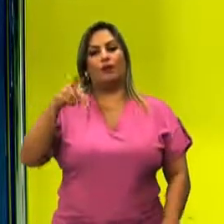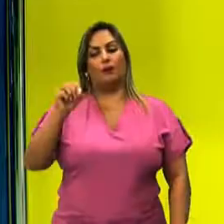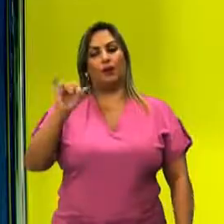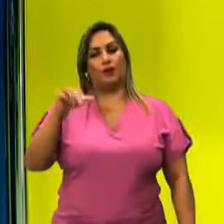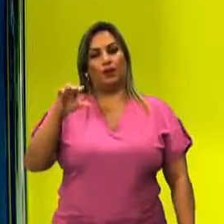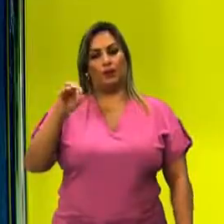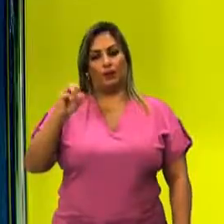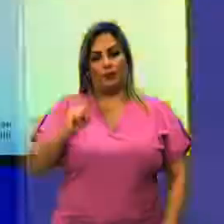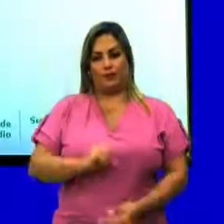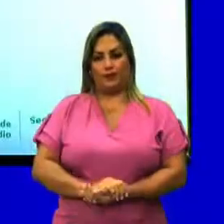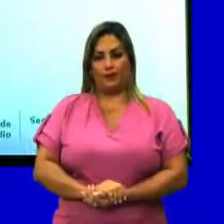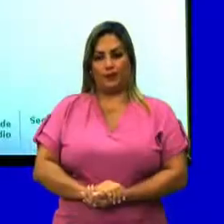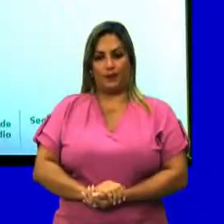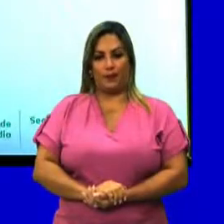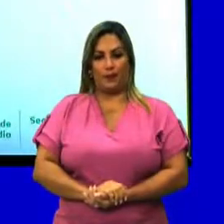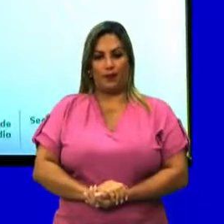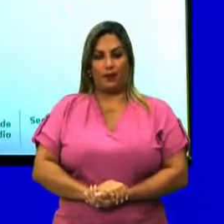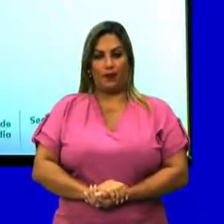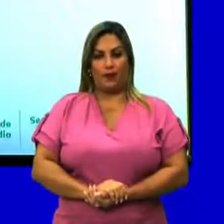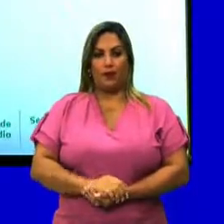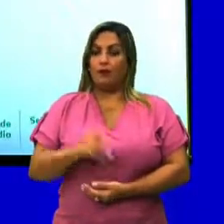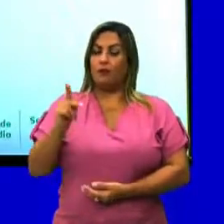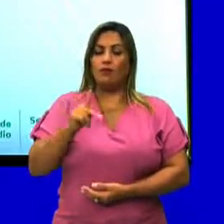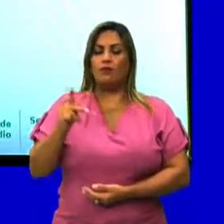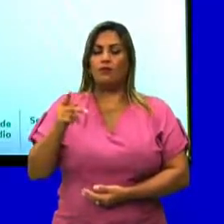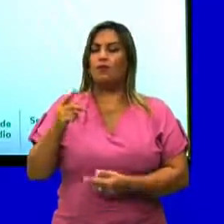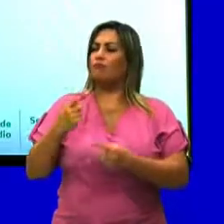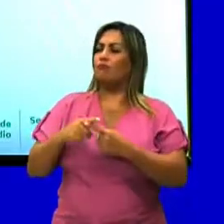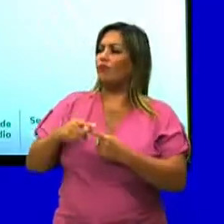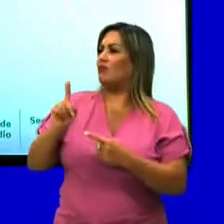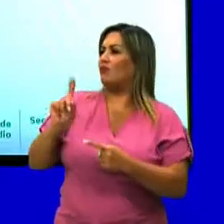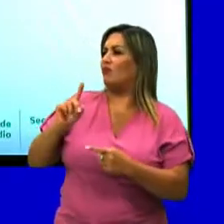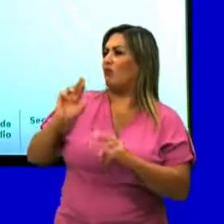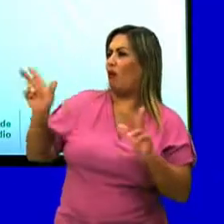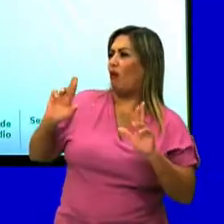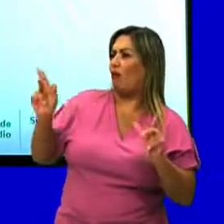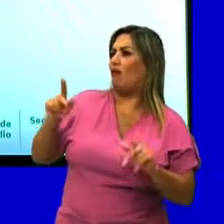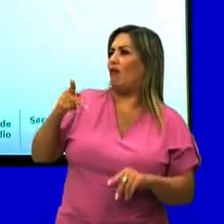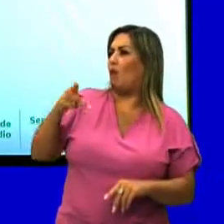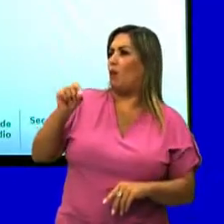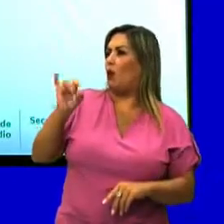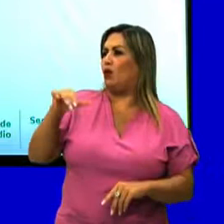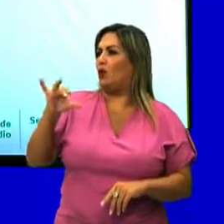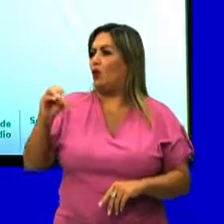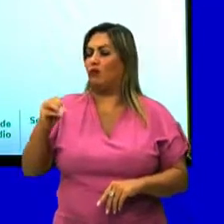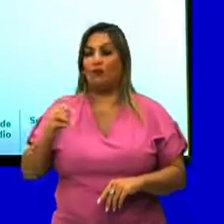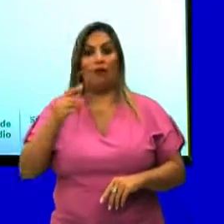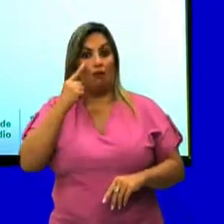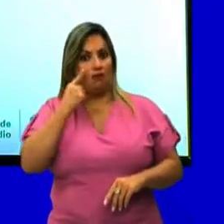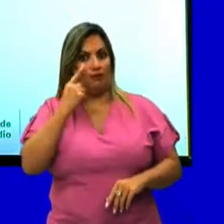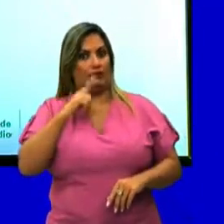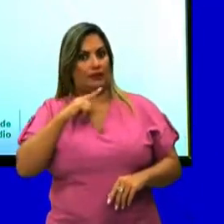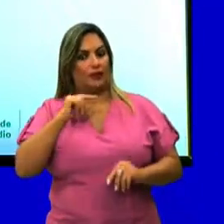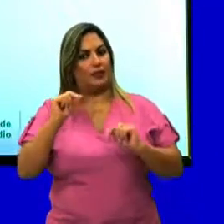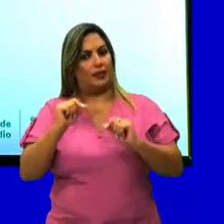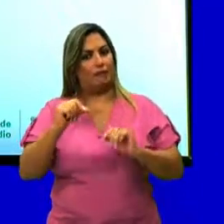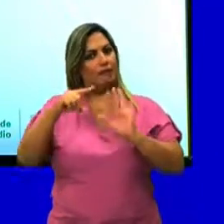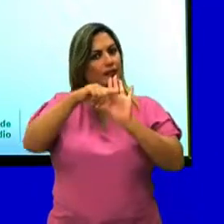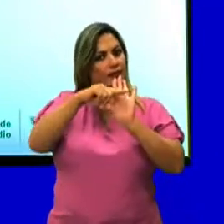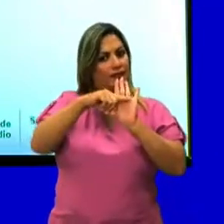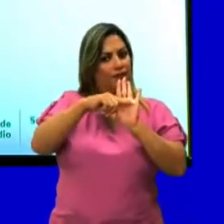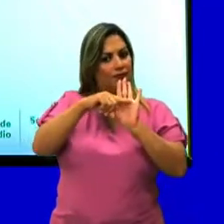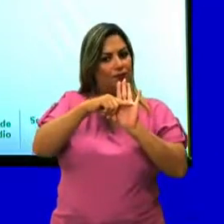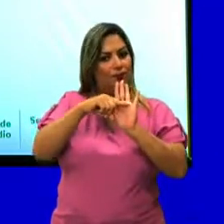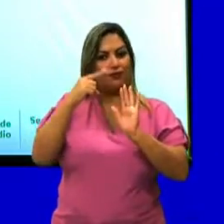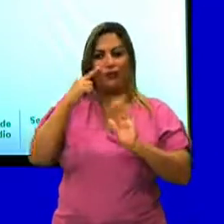polinômios a professor por quê que esse aqui não é um polinômio tem esse aqui ó expoente